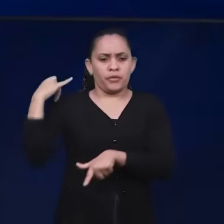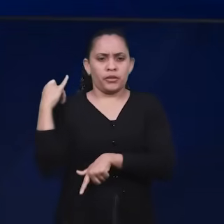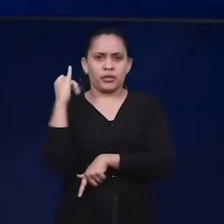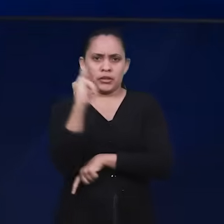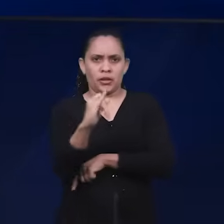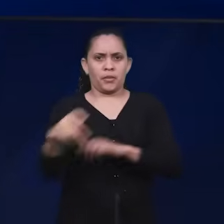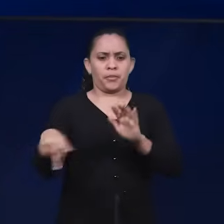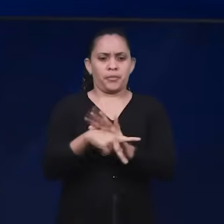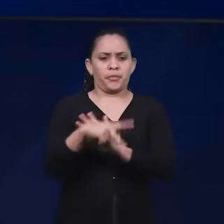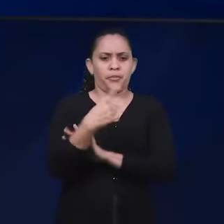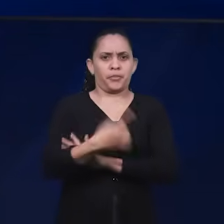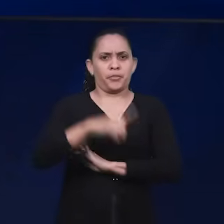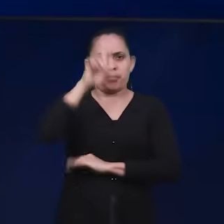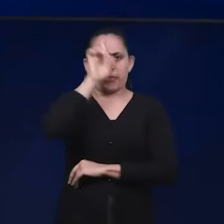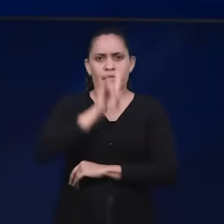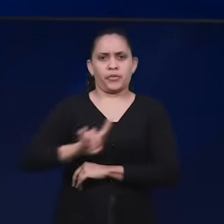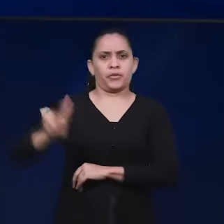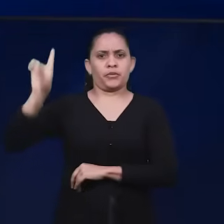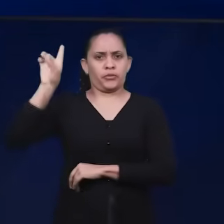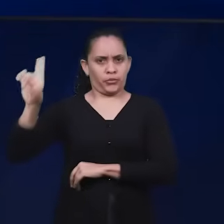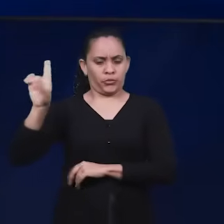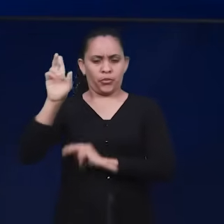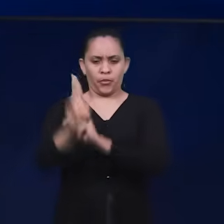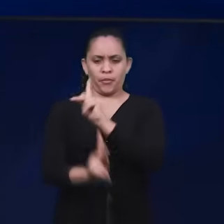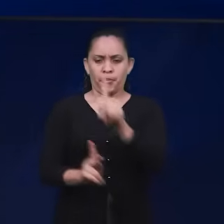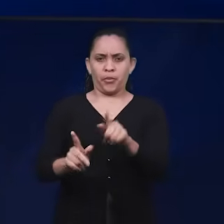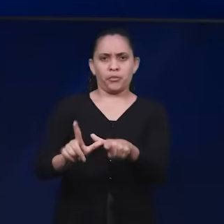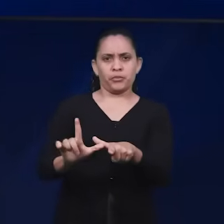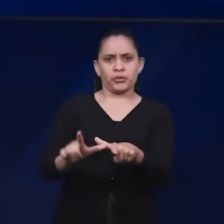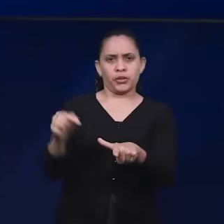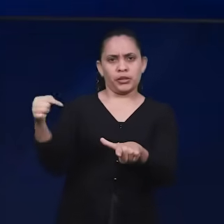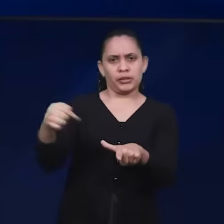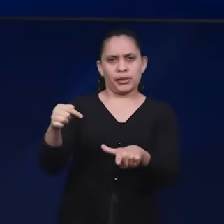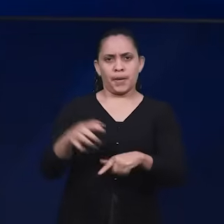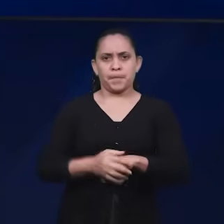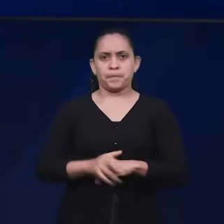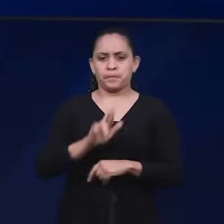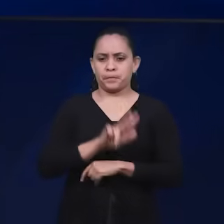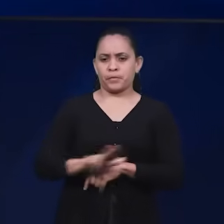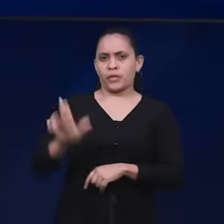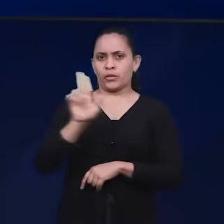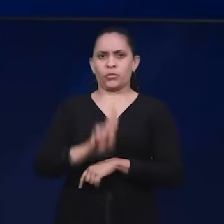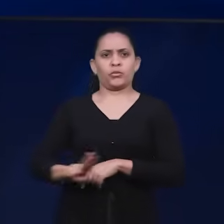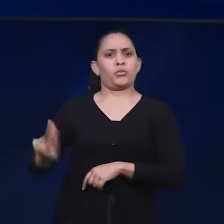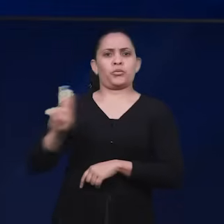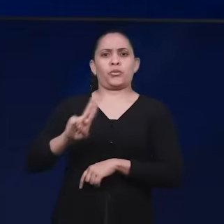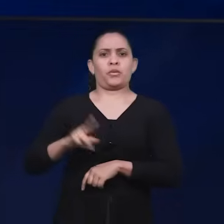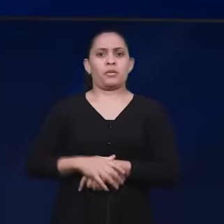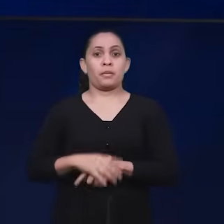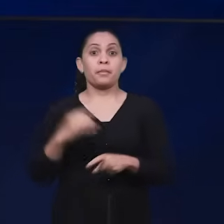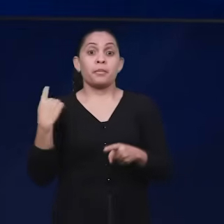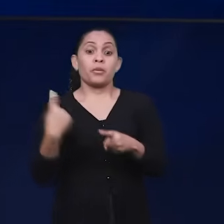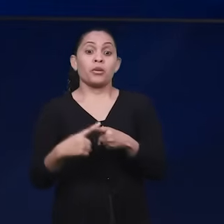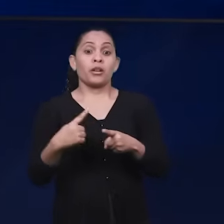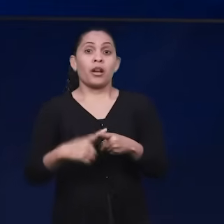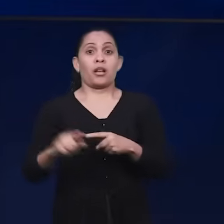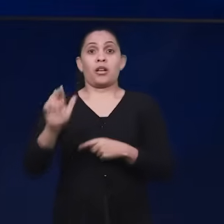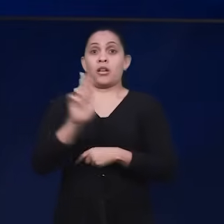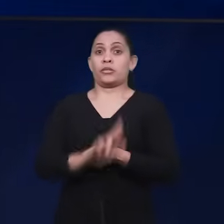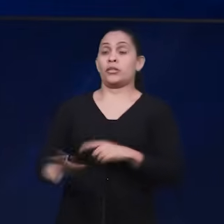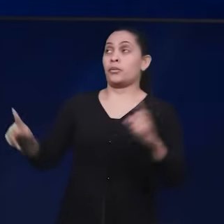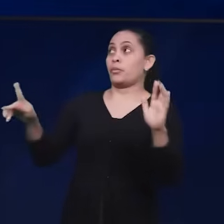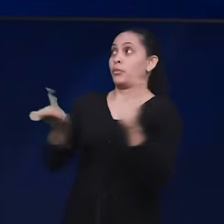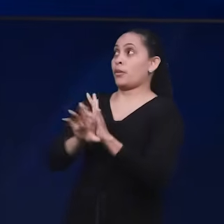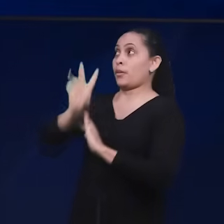ficou sendo exclusiva de Deus. O povo de Israel não mais usou essa expressão, porque era uma expressão que